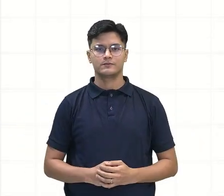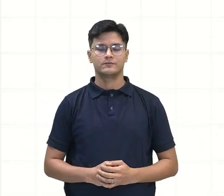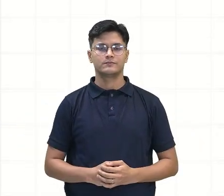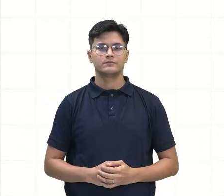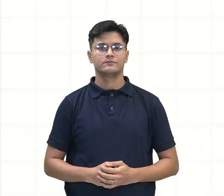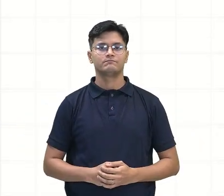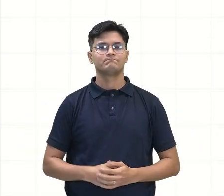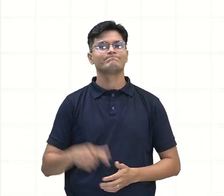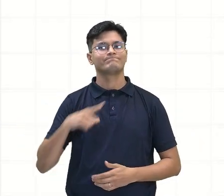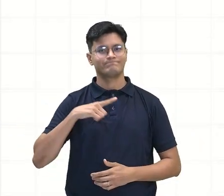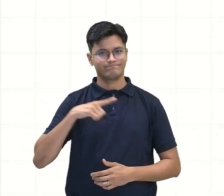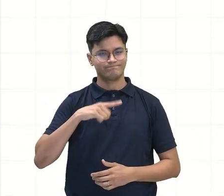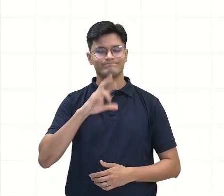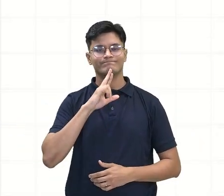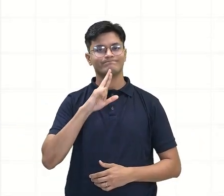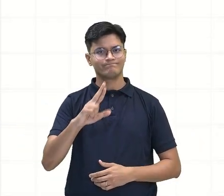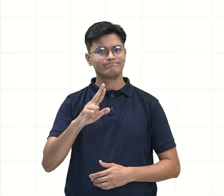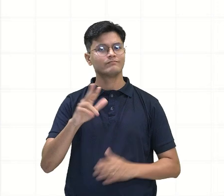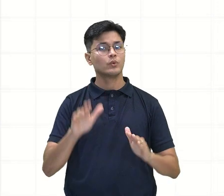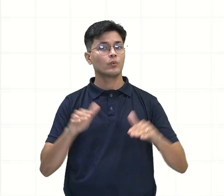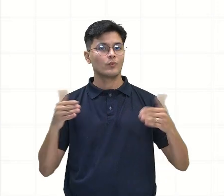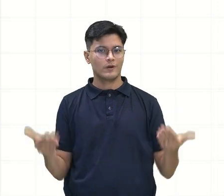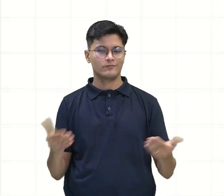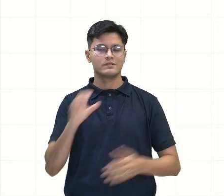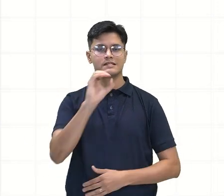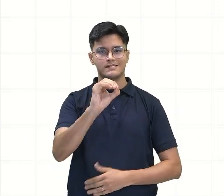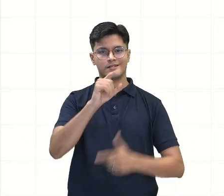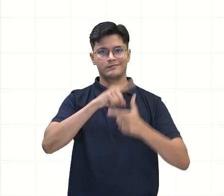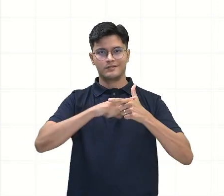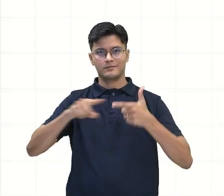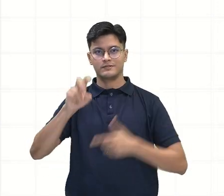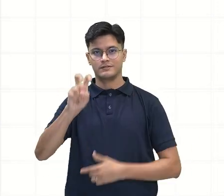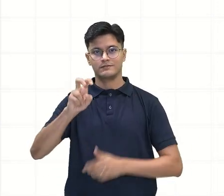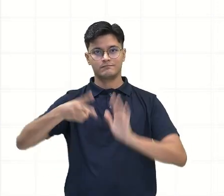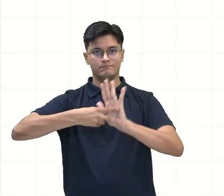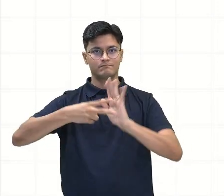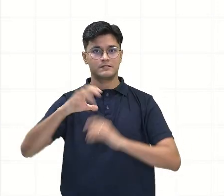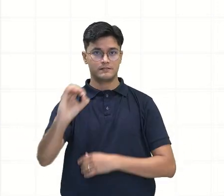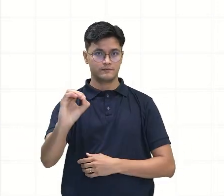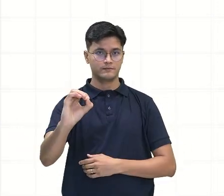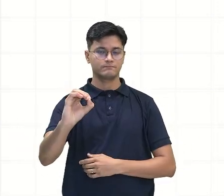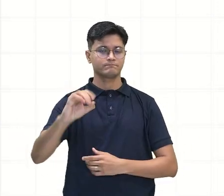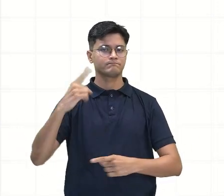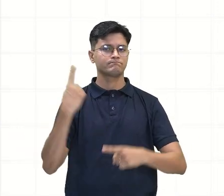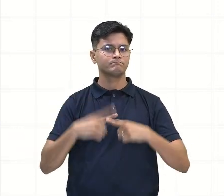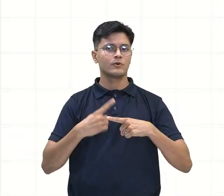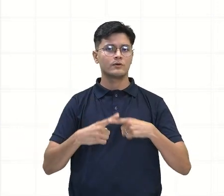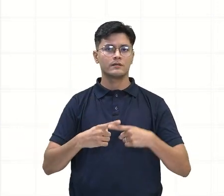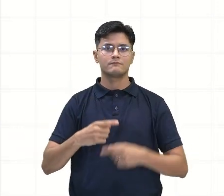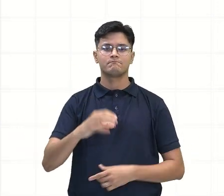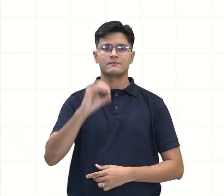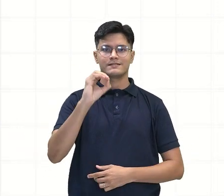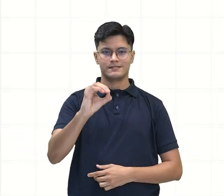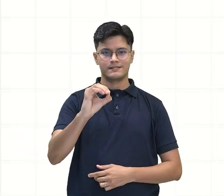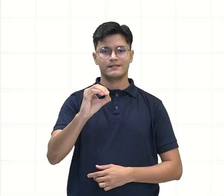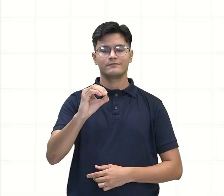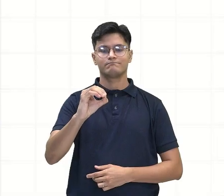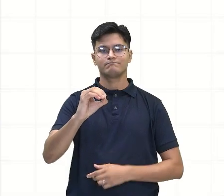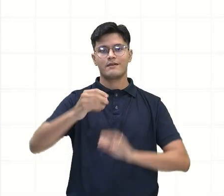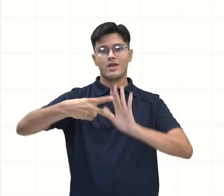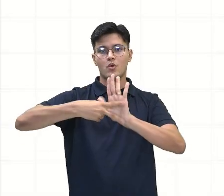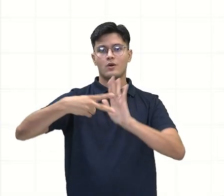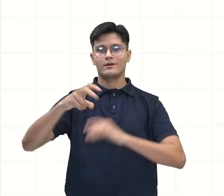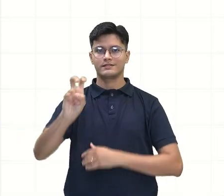Tem resultado. 0 dividido por 5 é 0. Por quê? Porque 0 é igual a 5 Qual é o número